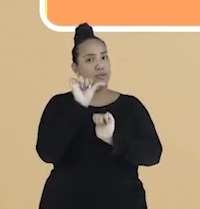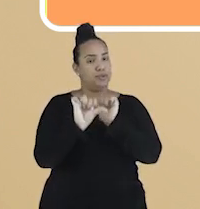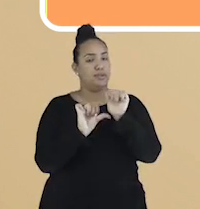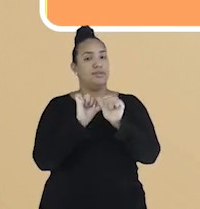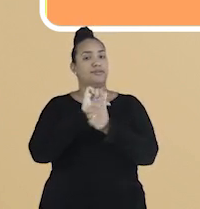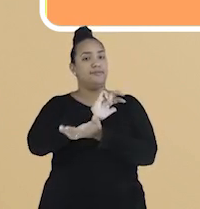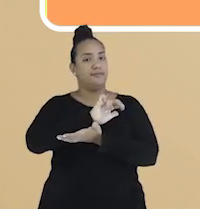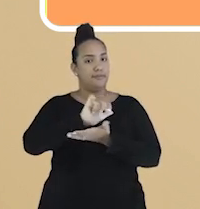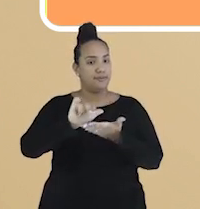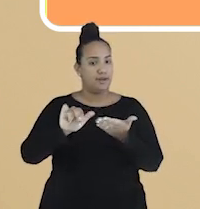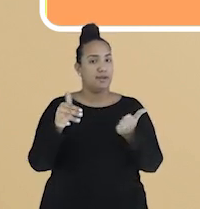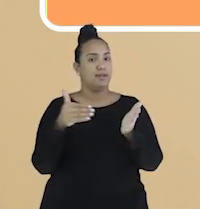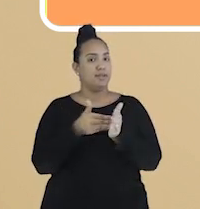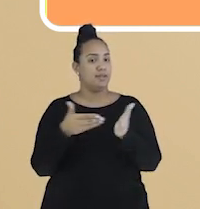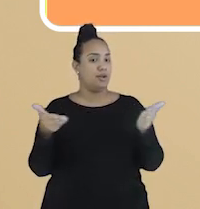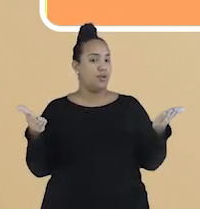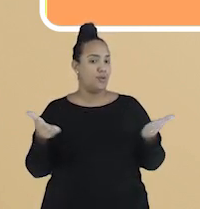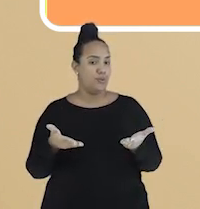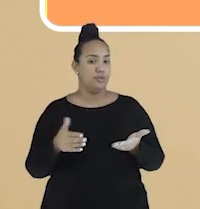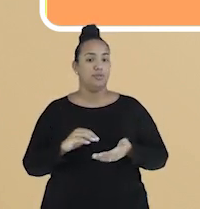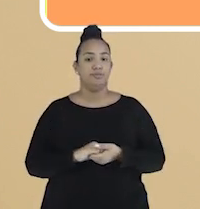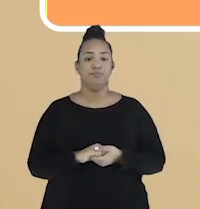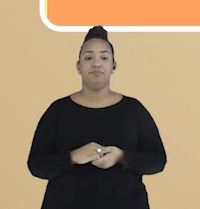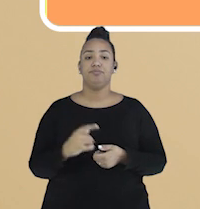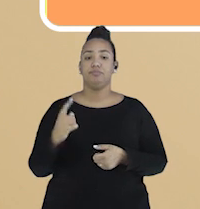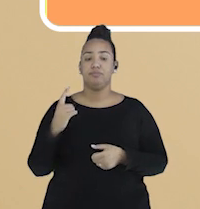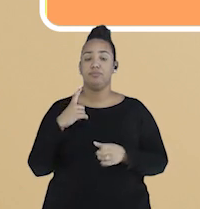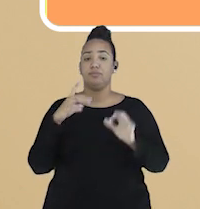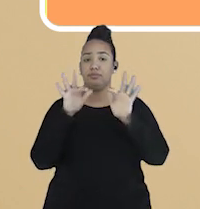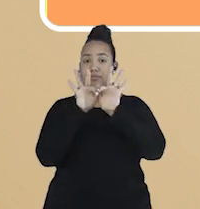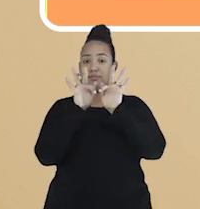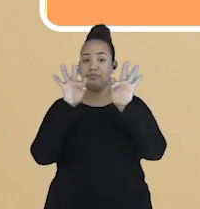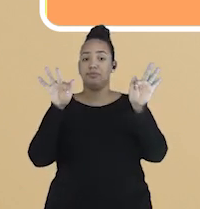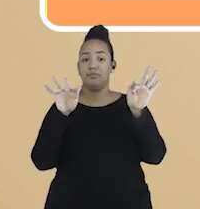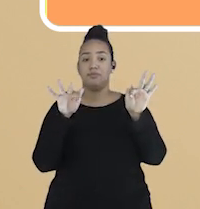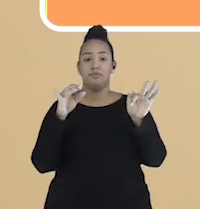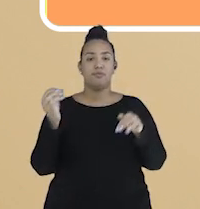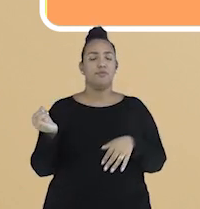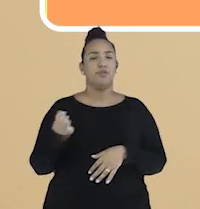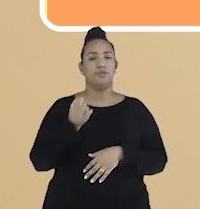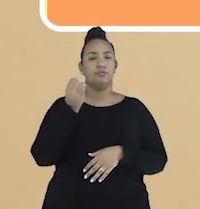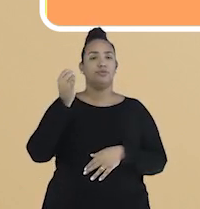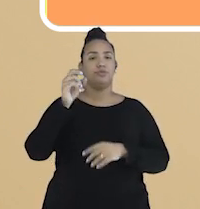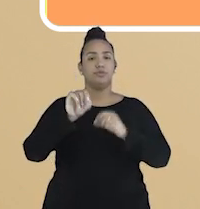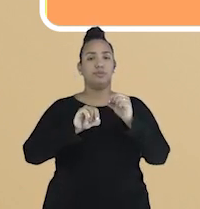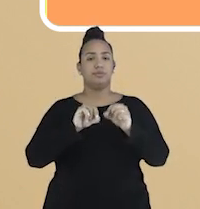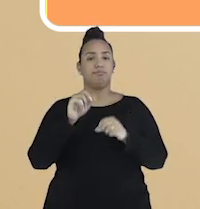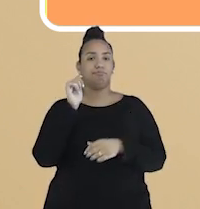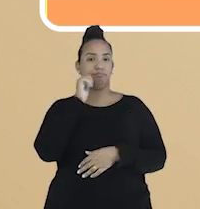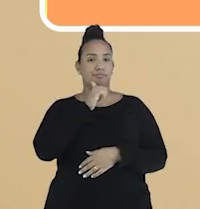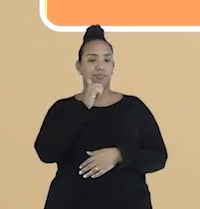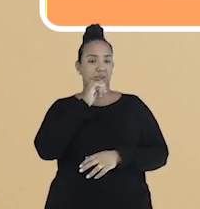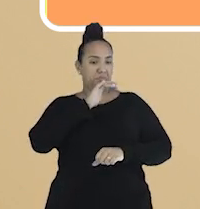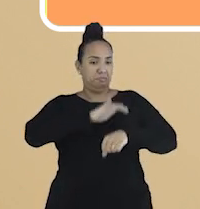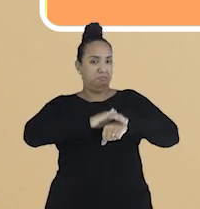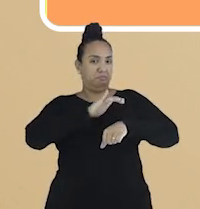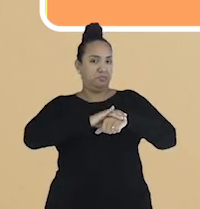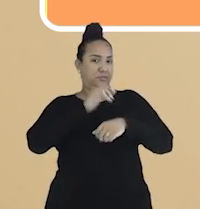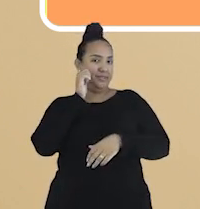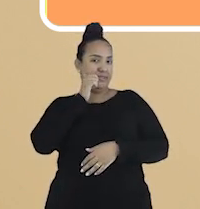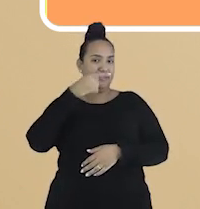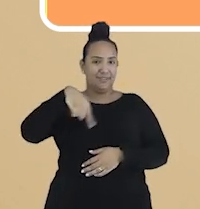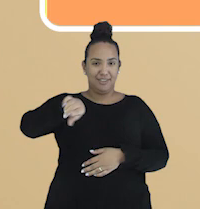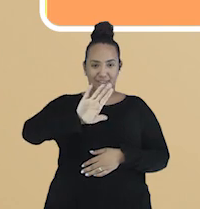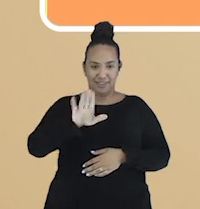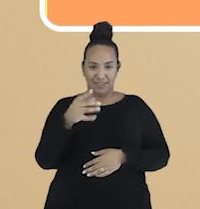até aqui, não é mesmo? Há uma expressão muito usada no meio feminino, que é o empoderamento. Você já ouviu